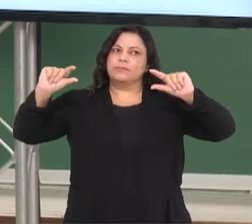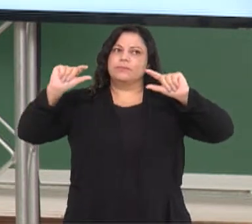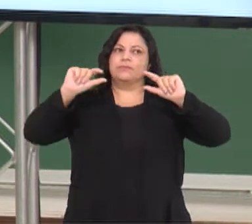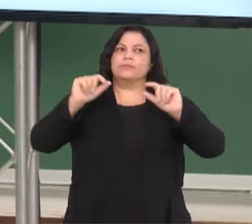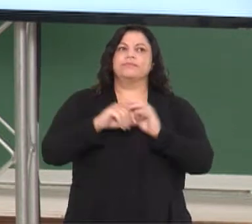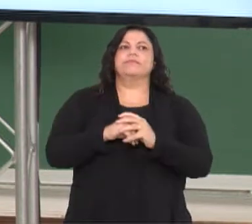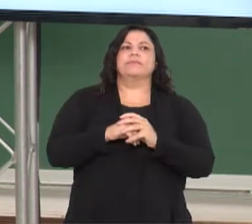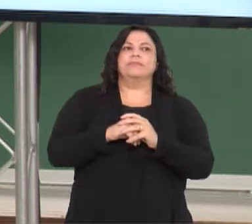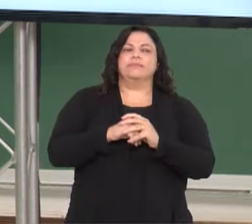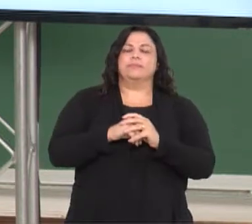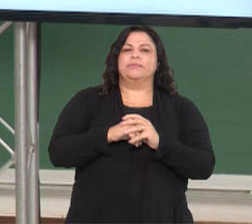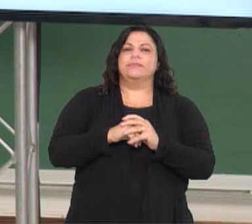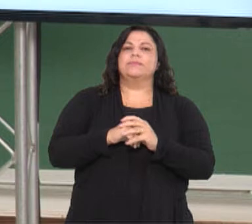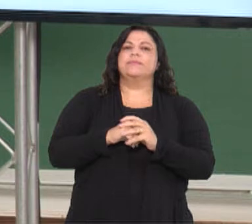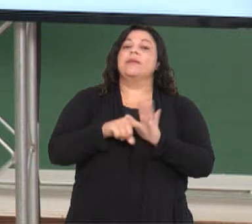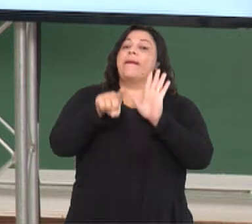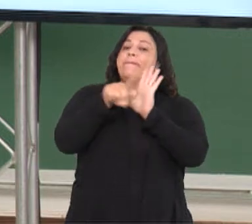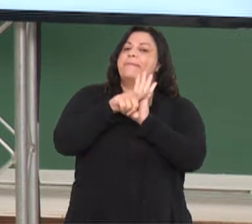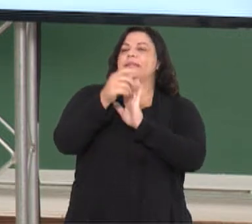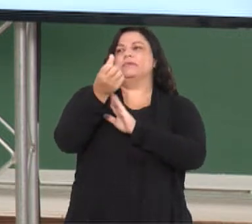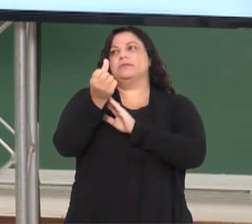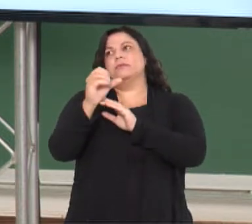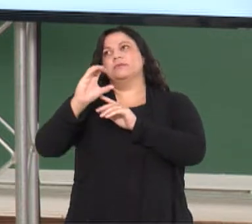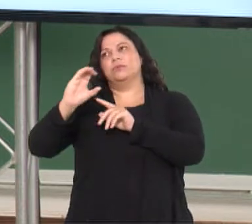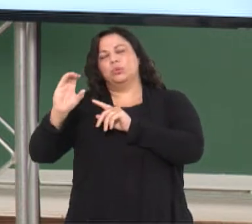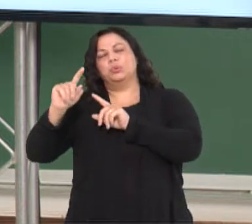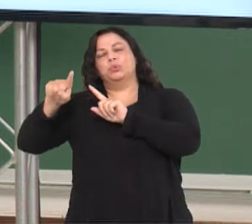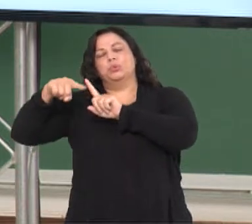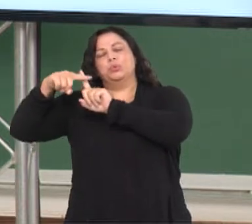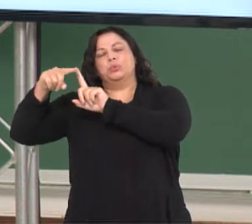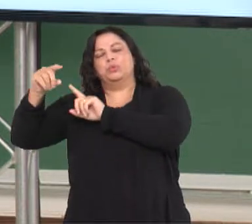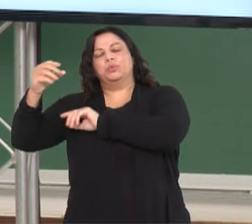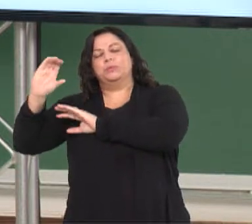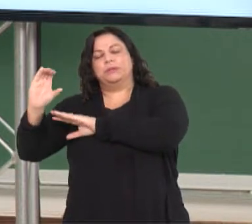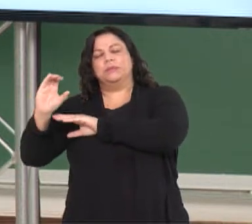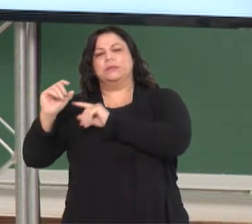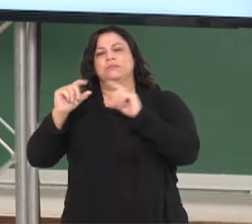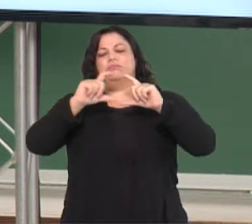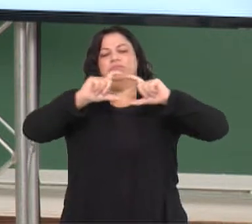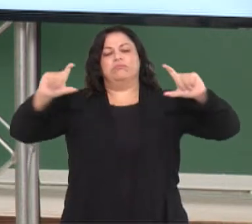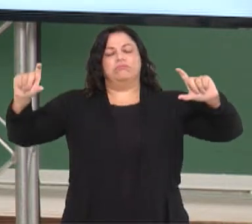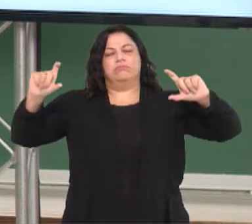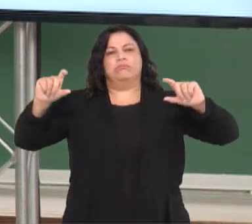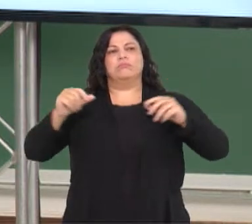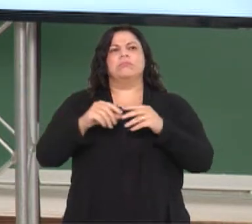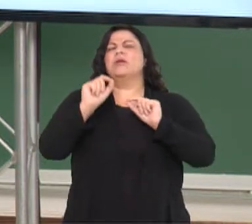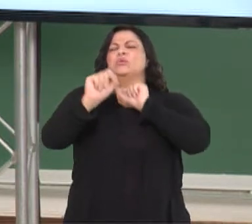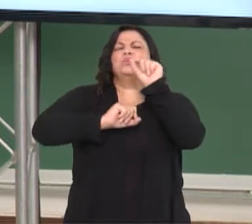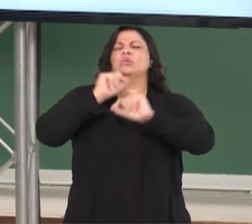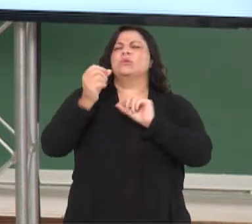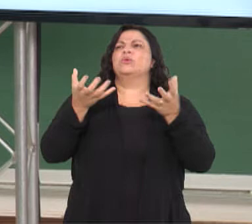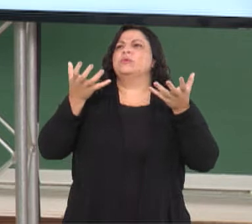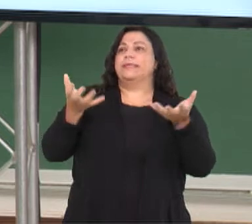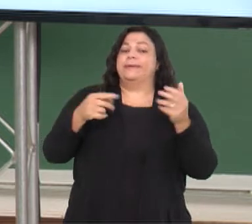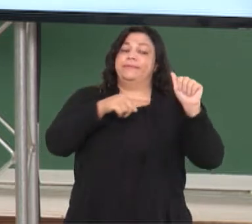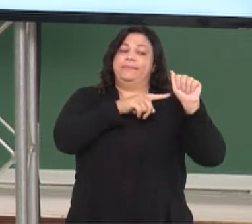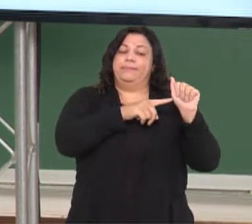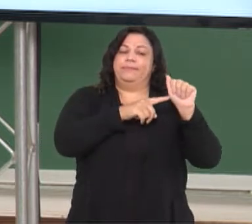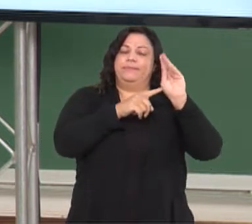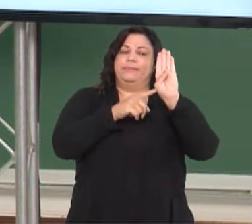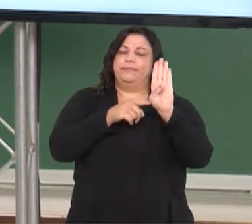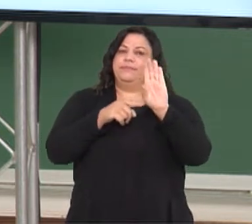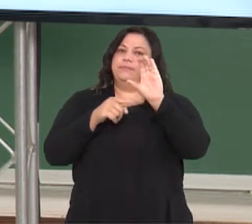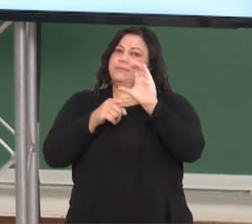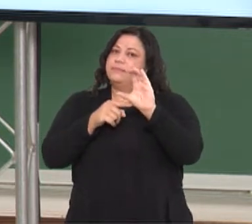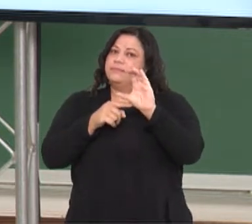menos 6 cx mais c. O que eu quero saber? Os valores de a, b e c